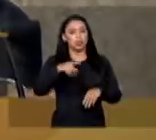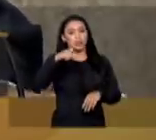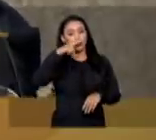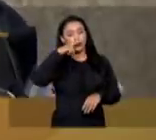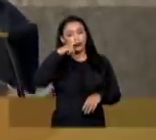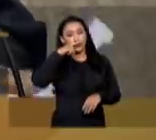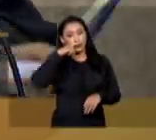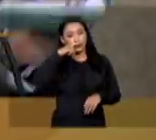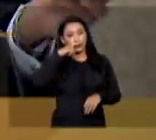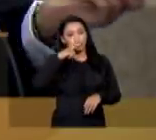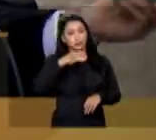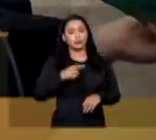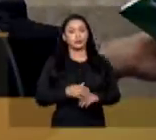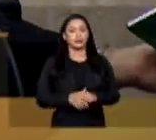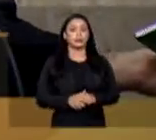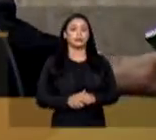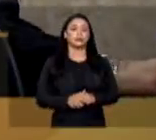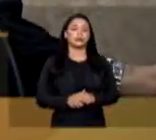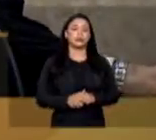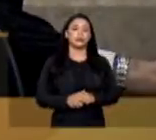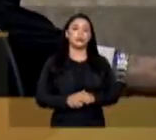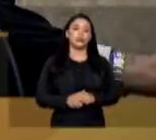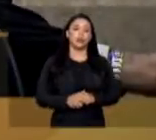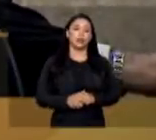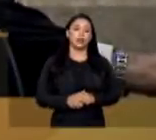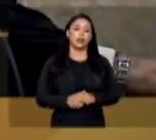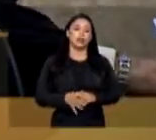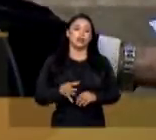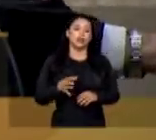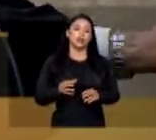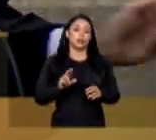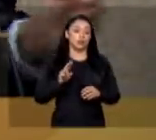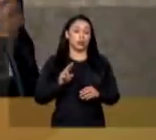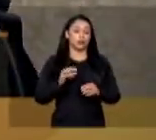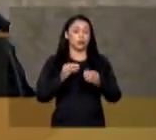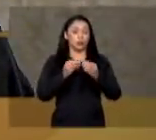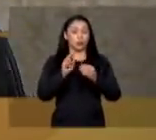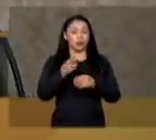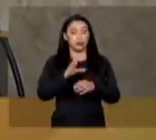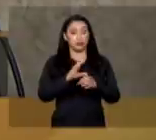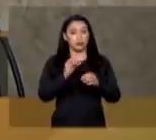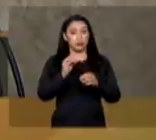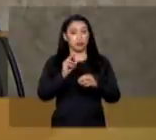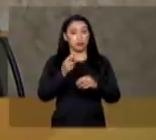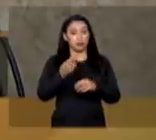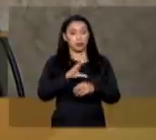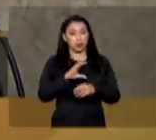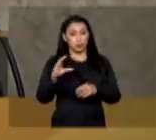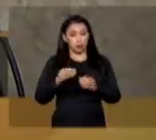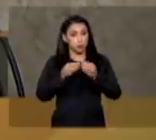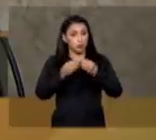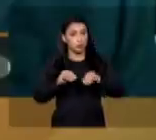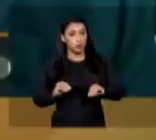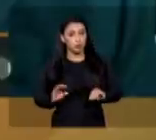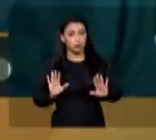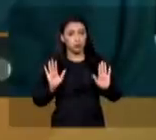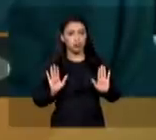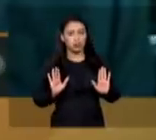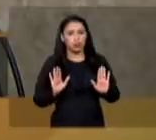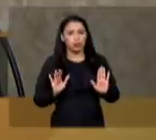se ouve bem ao declarar prejudicado o habeas corpus. Presidente,